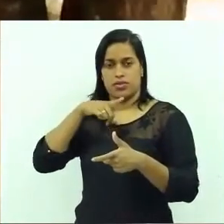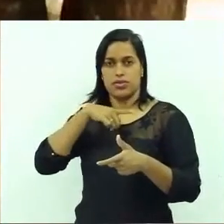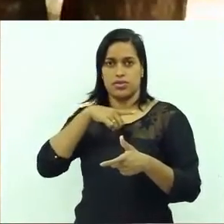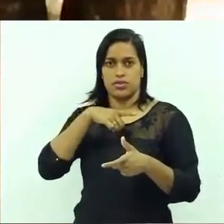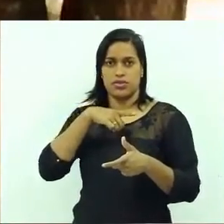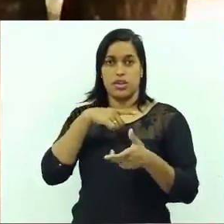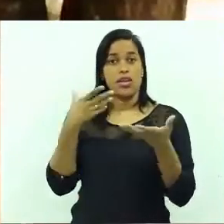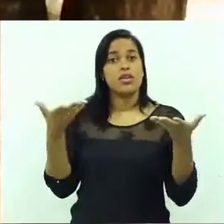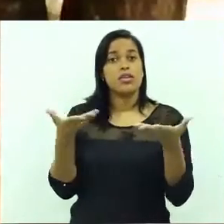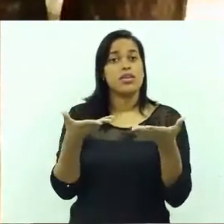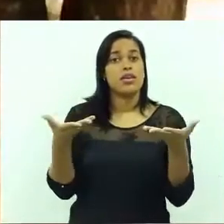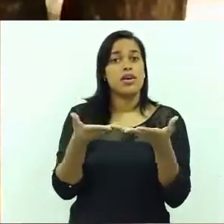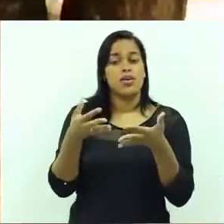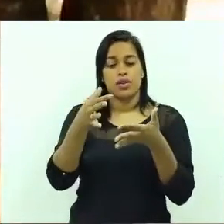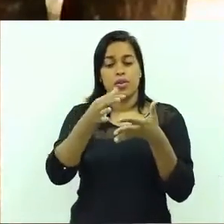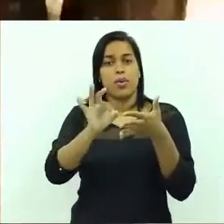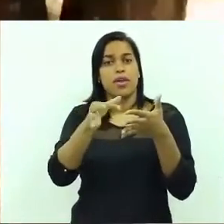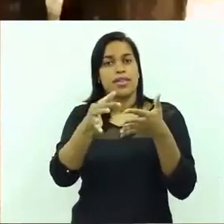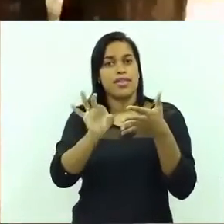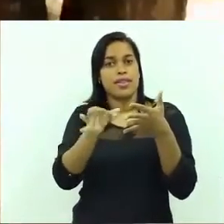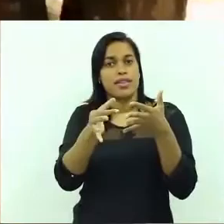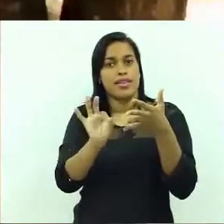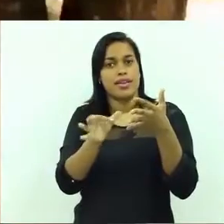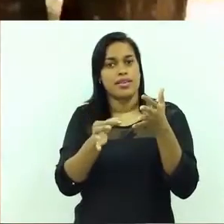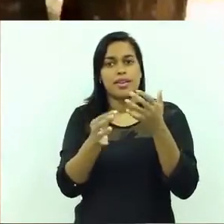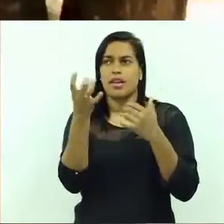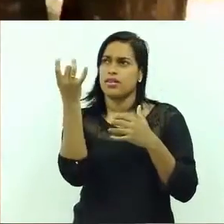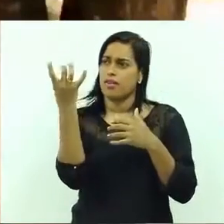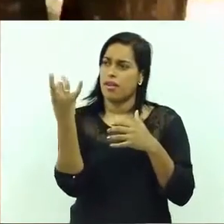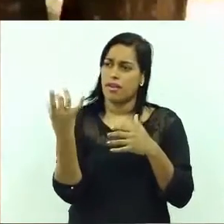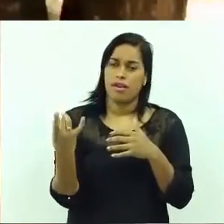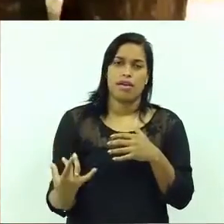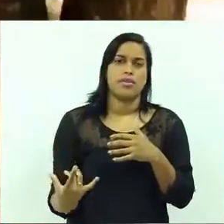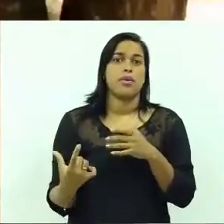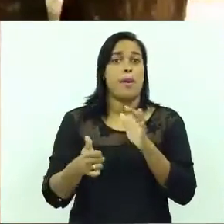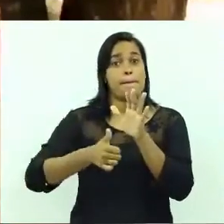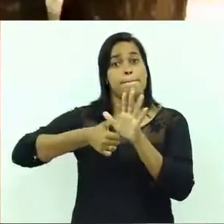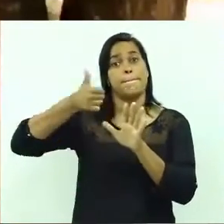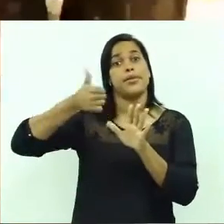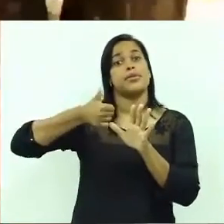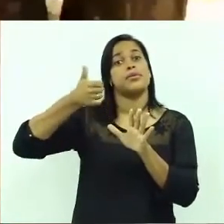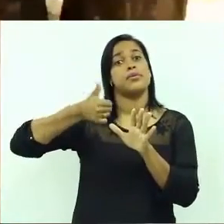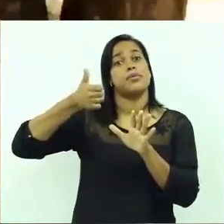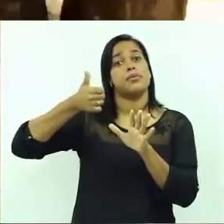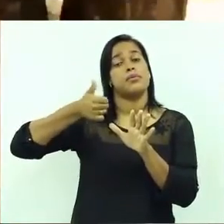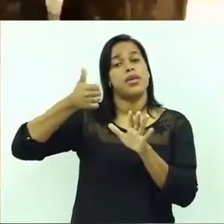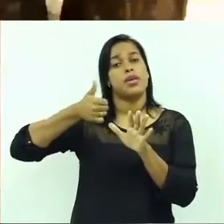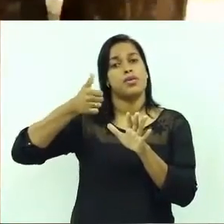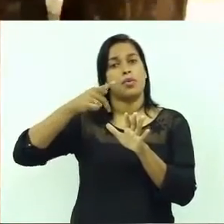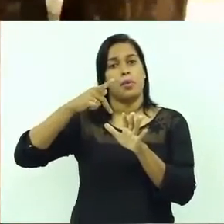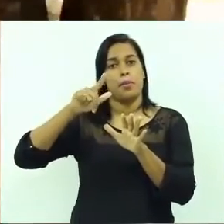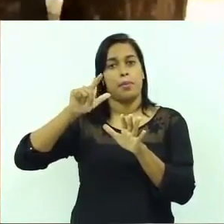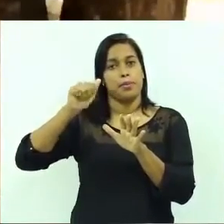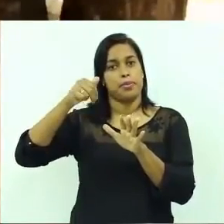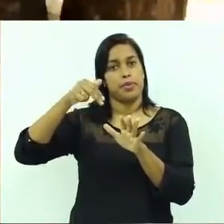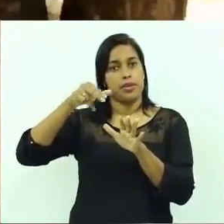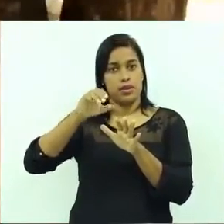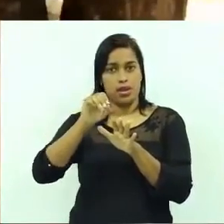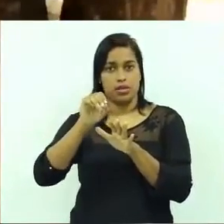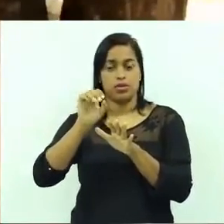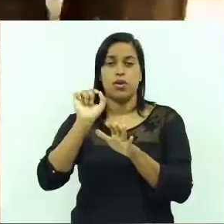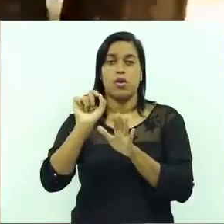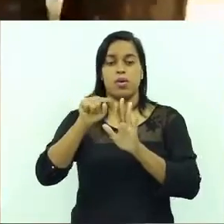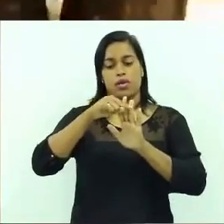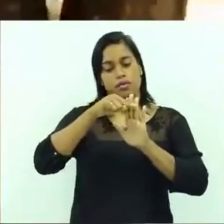ter. E agora vamos dar uma detalhada em cada um que está lá no caderno. Primeira seção do plano de negócio é o